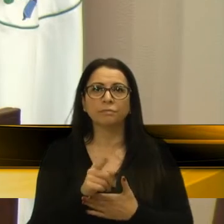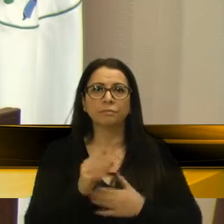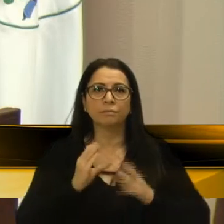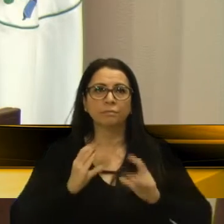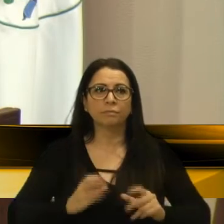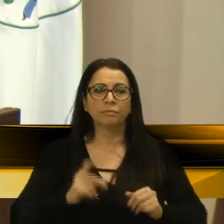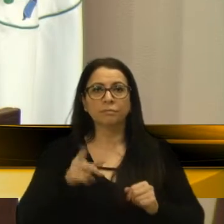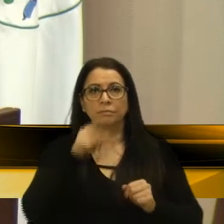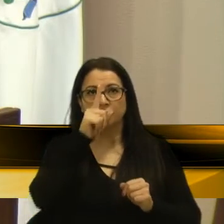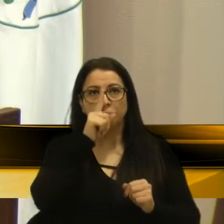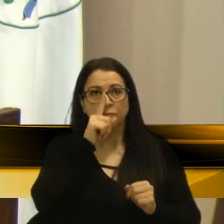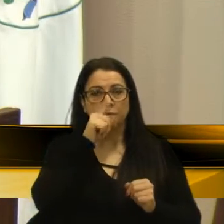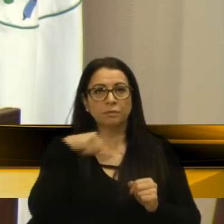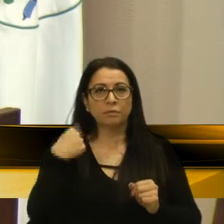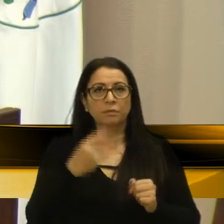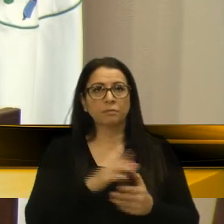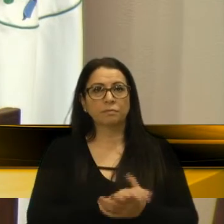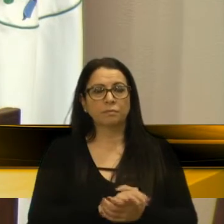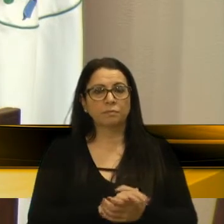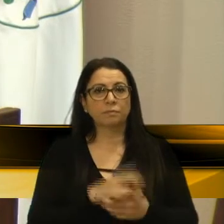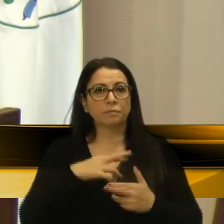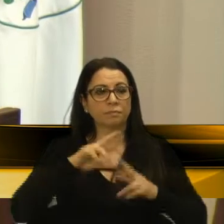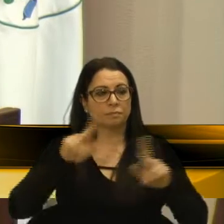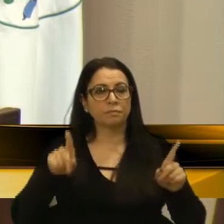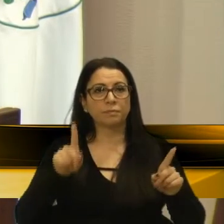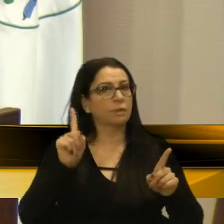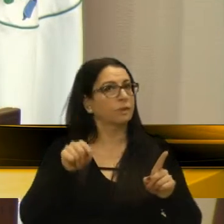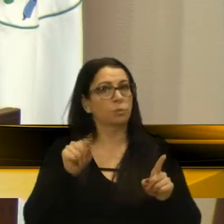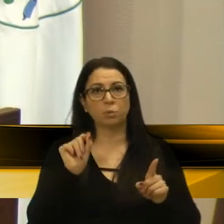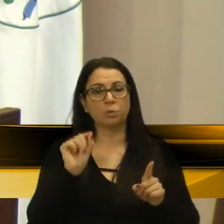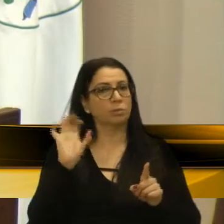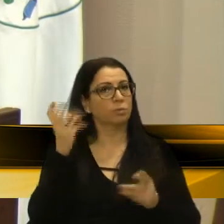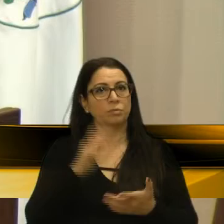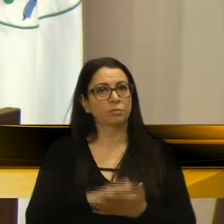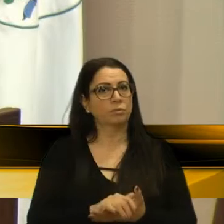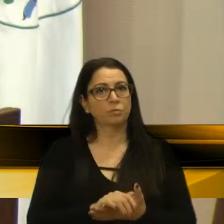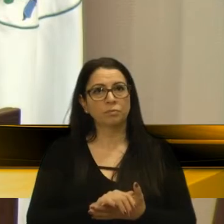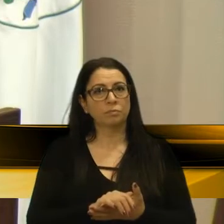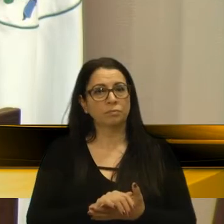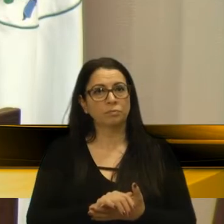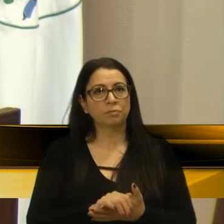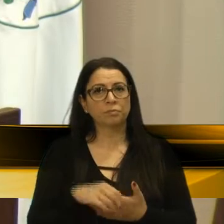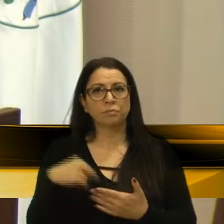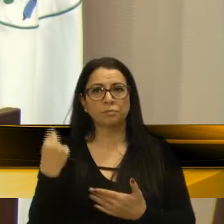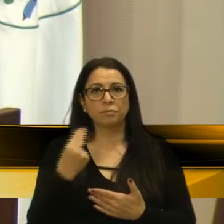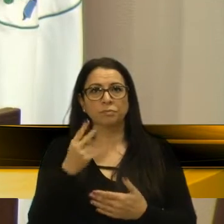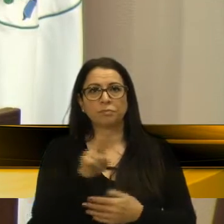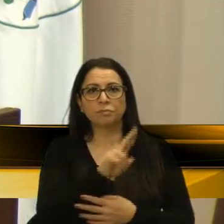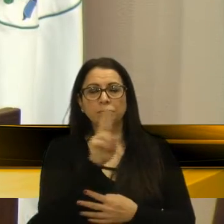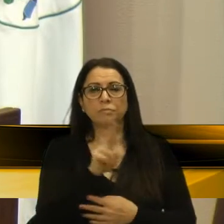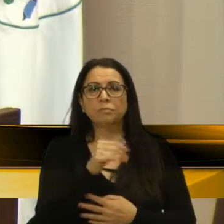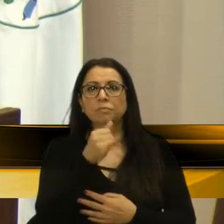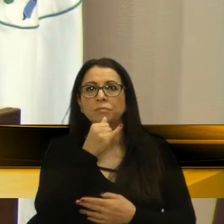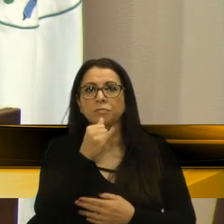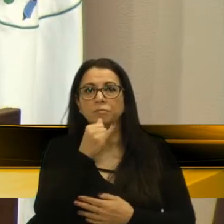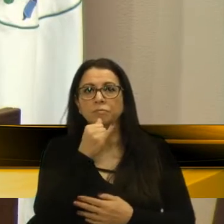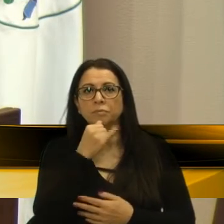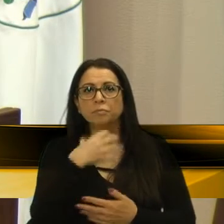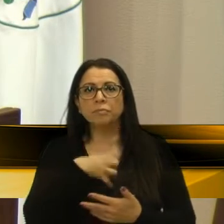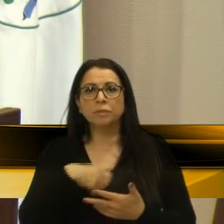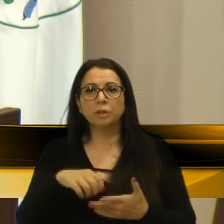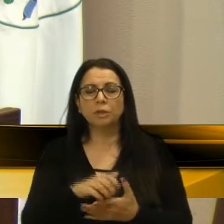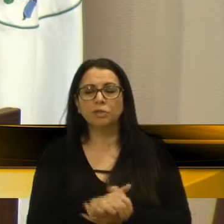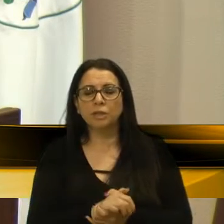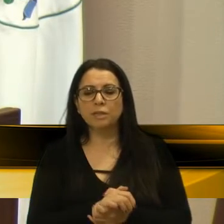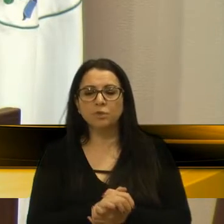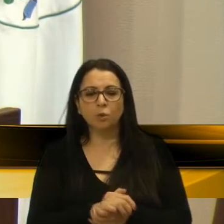risco, tem situações diferentes. Não é o caso. Então, para nós usar o exemplo de uma forma construtiva